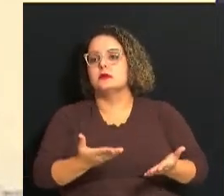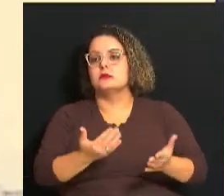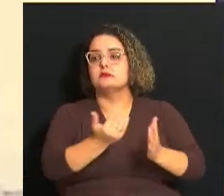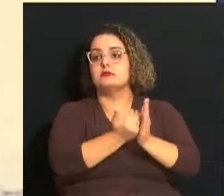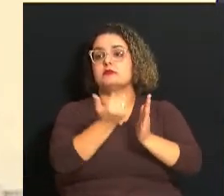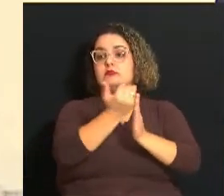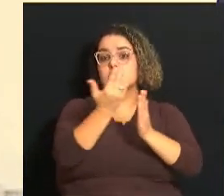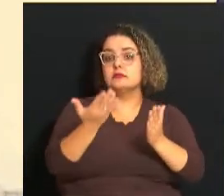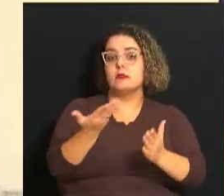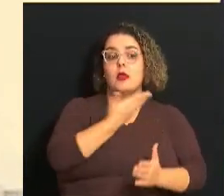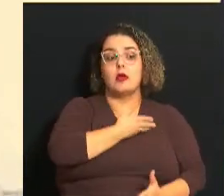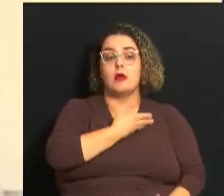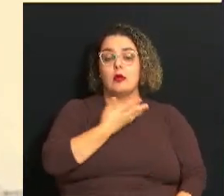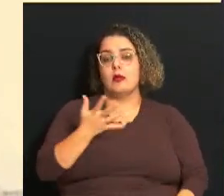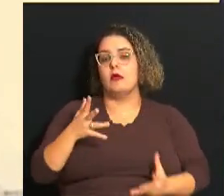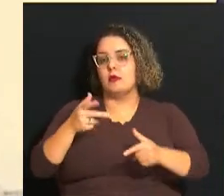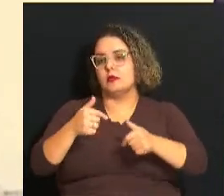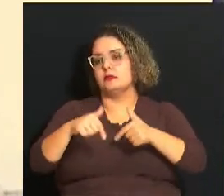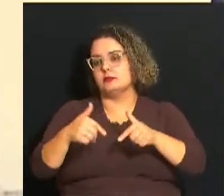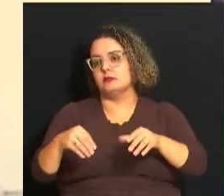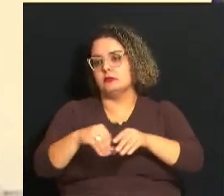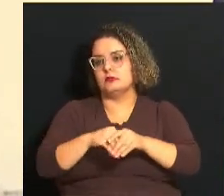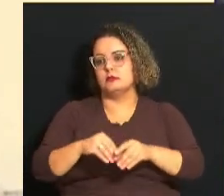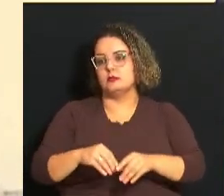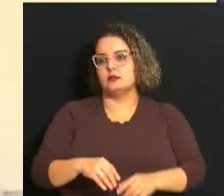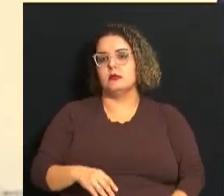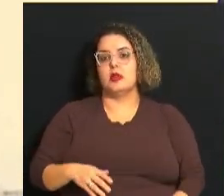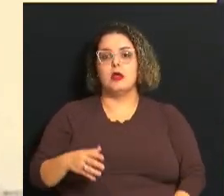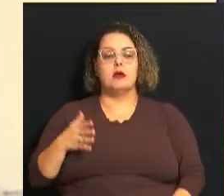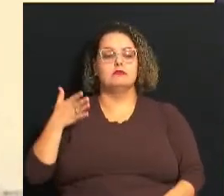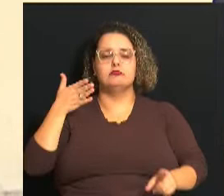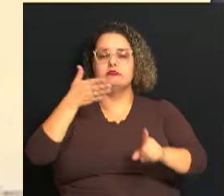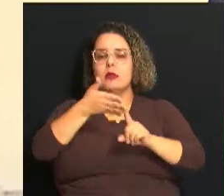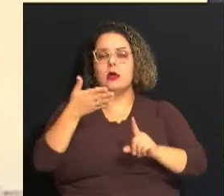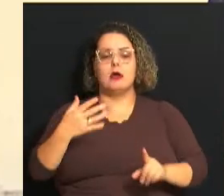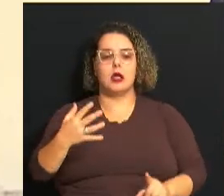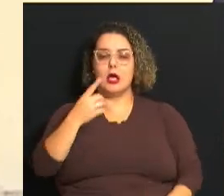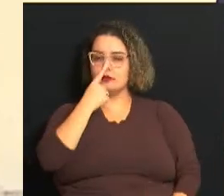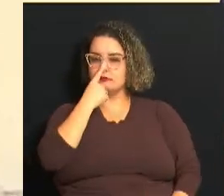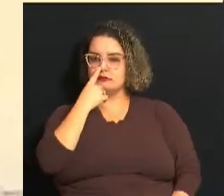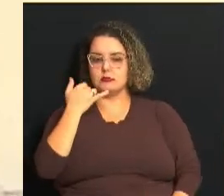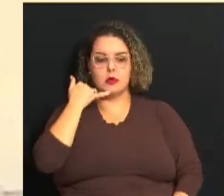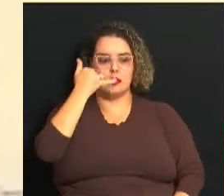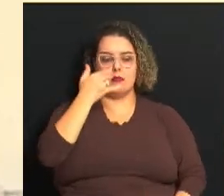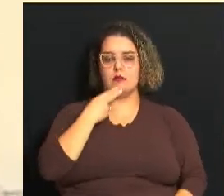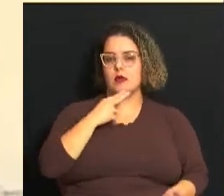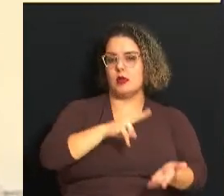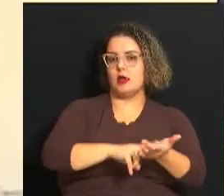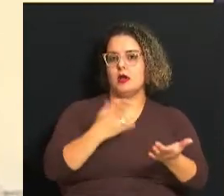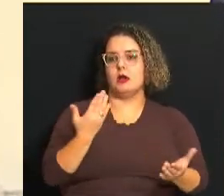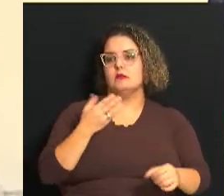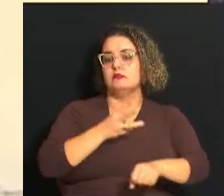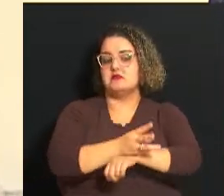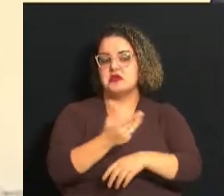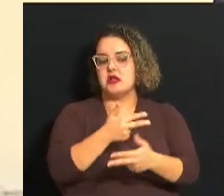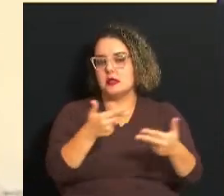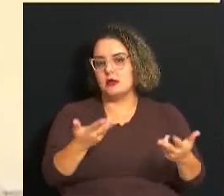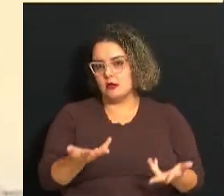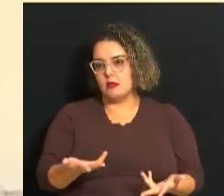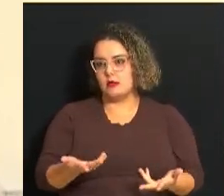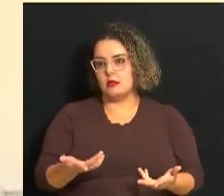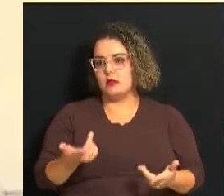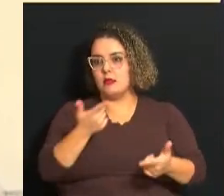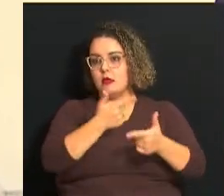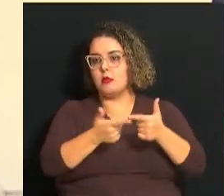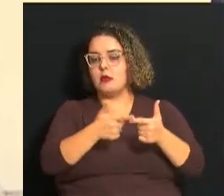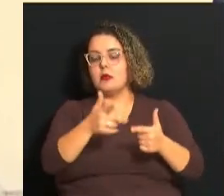colegas ou subordinados invadir a vida privada com ligações telefônicas ou cartas desconsiderar problema de